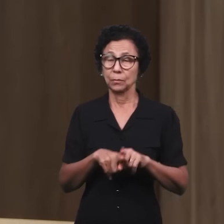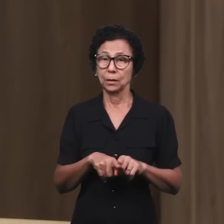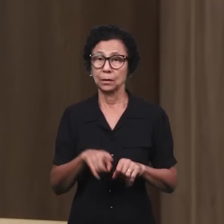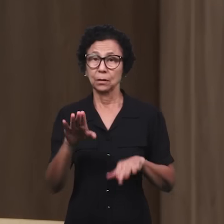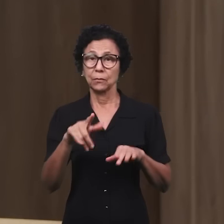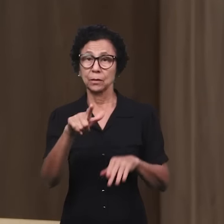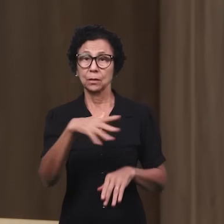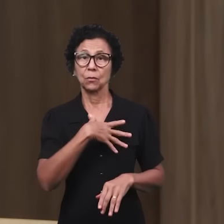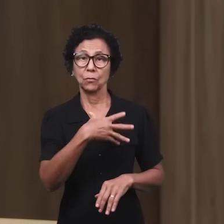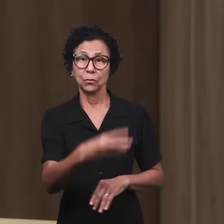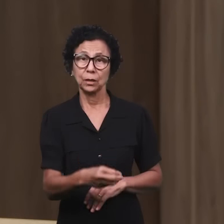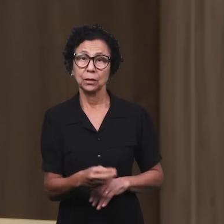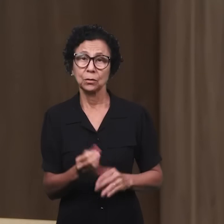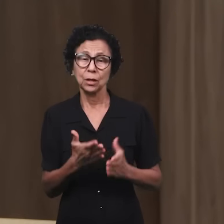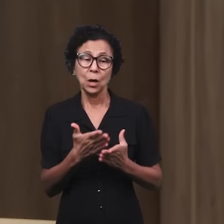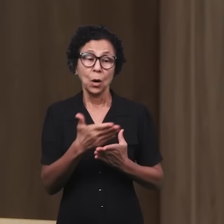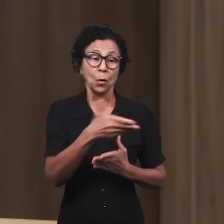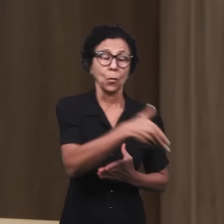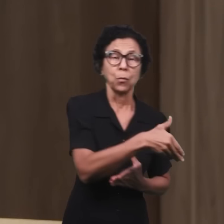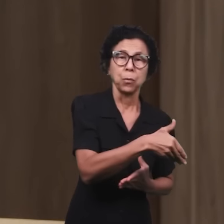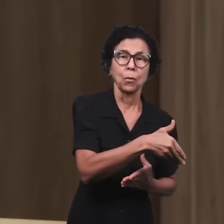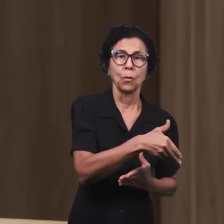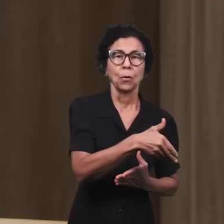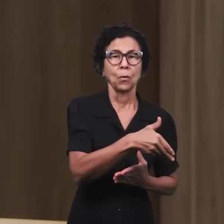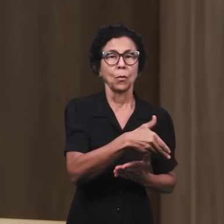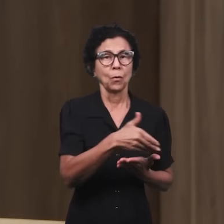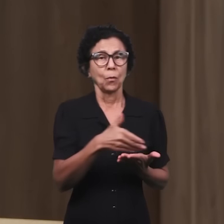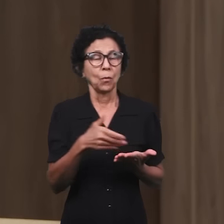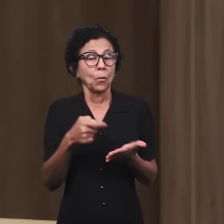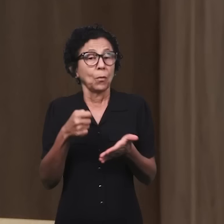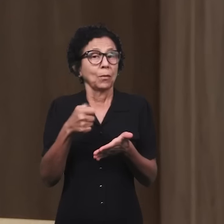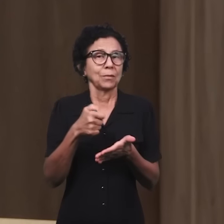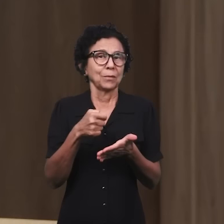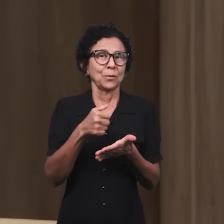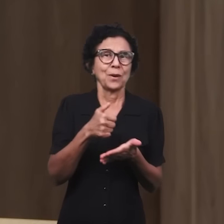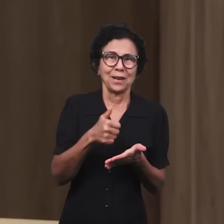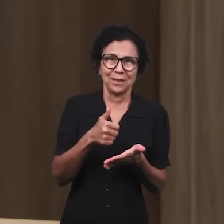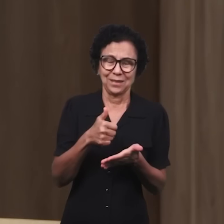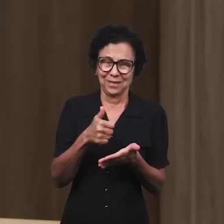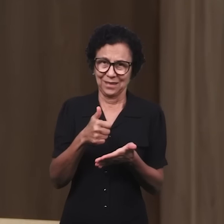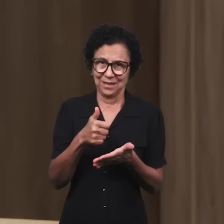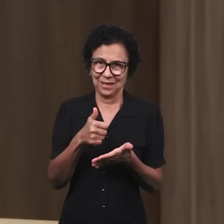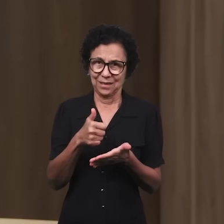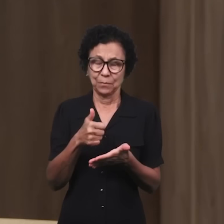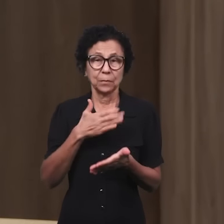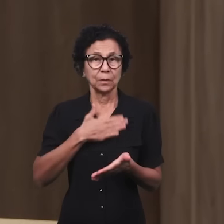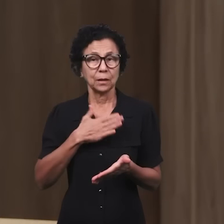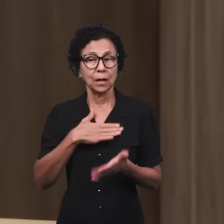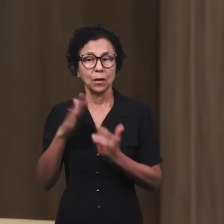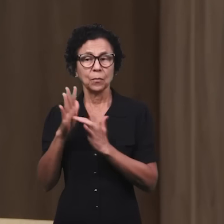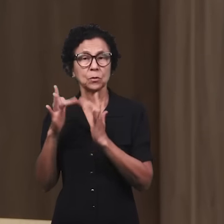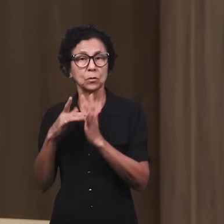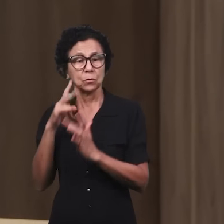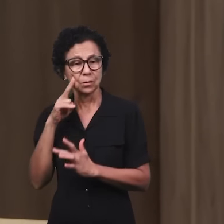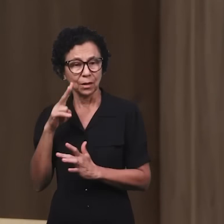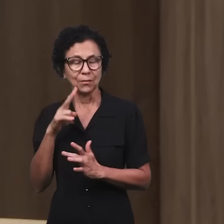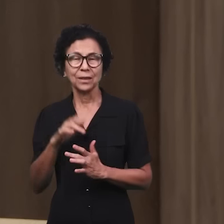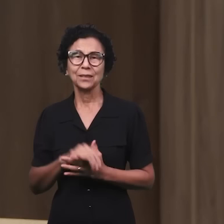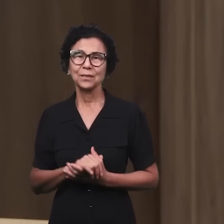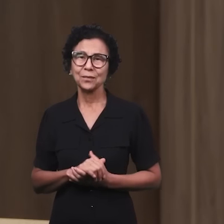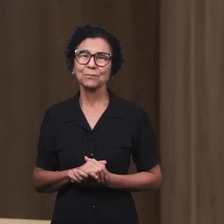passos, né? E a notícia boa que o Senhor está nos dando aqui agora é que Jesus está vindo. Glória a Deus. Amém. Ele está Glória a